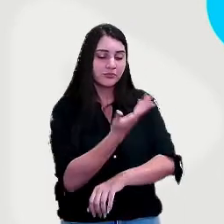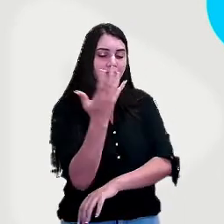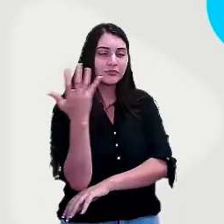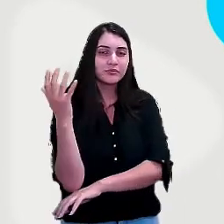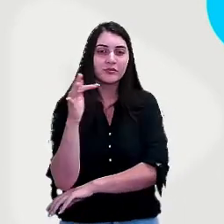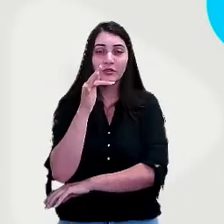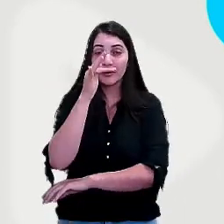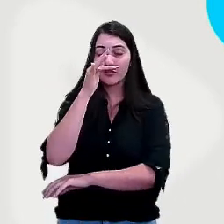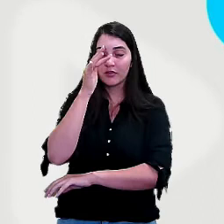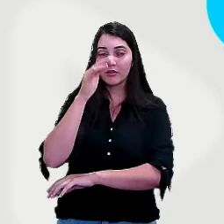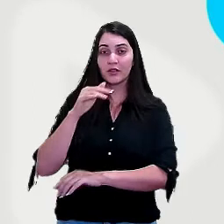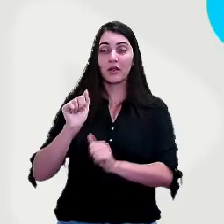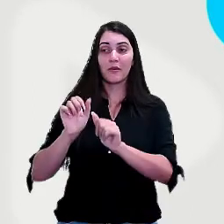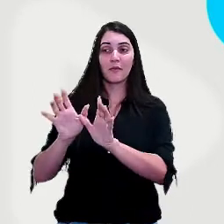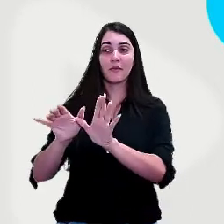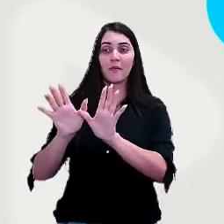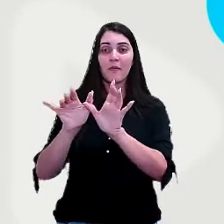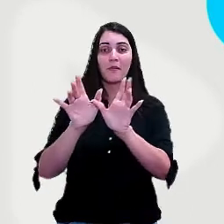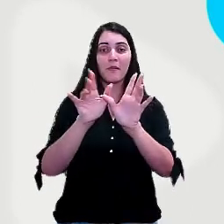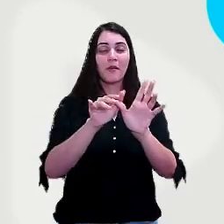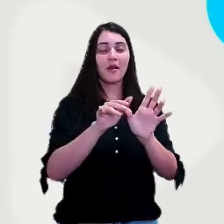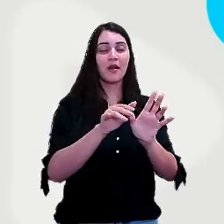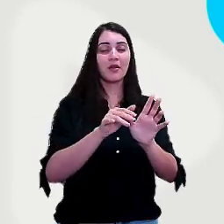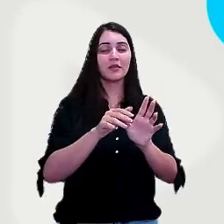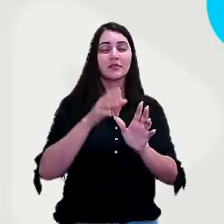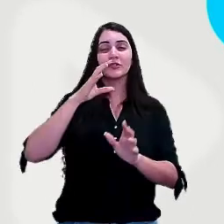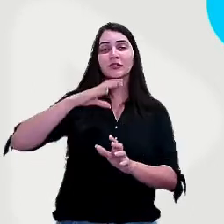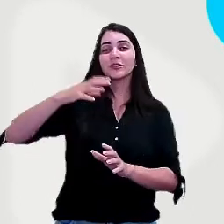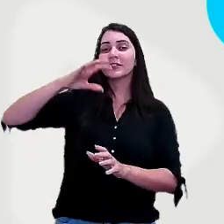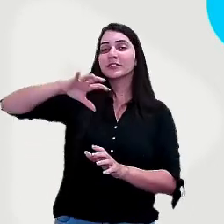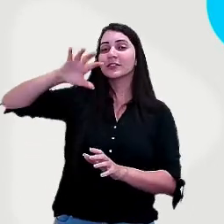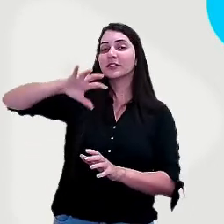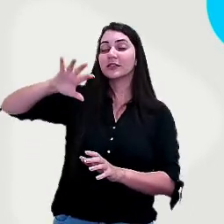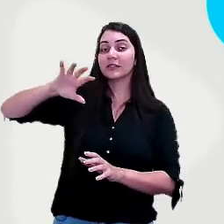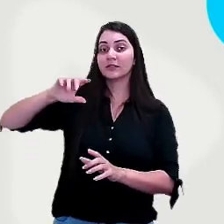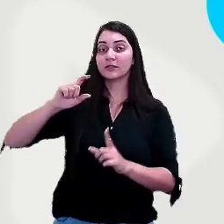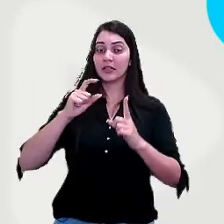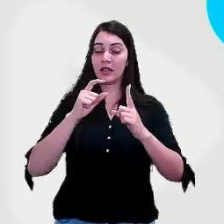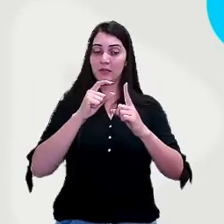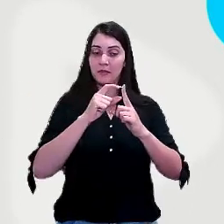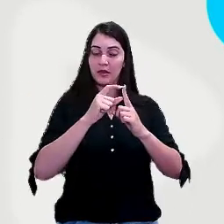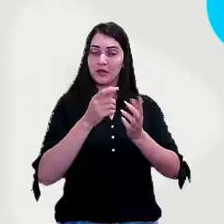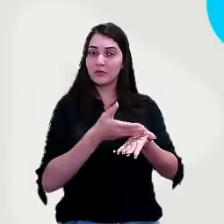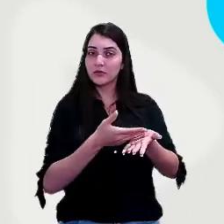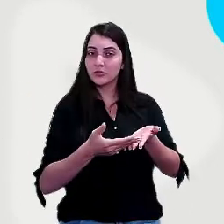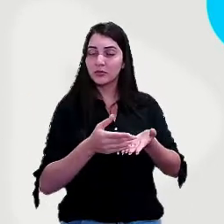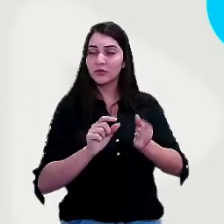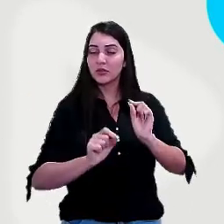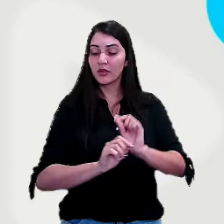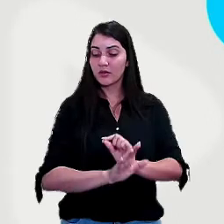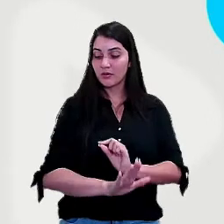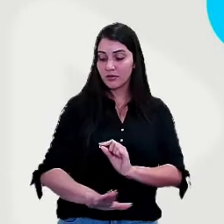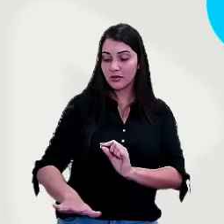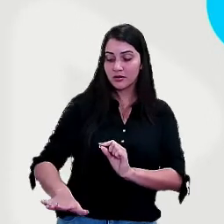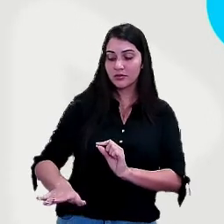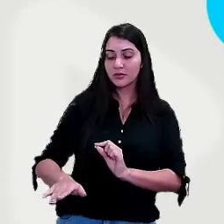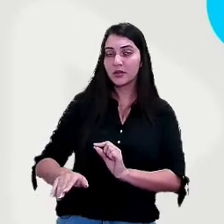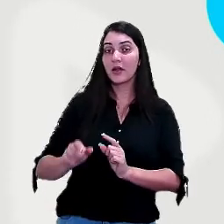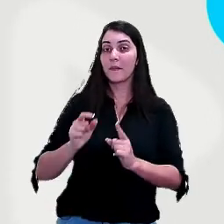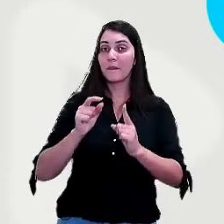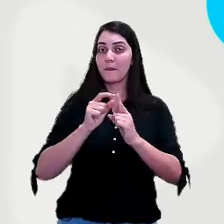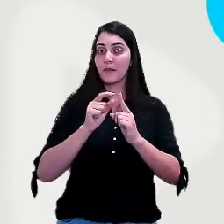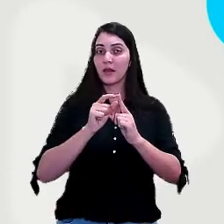e pássaros cantam. A palavra aí de início é crianças. É uma palavra